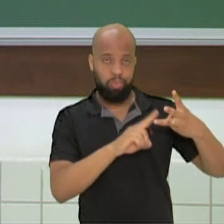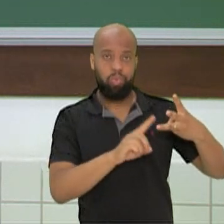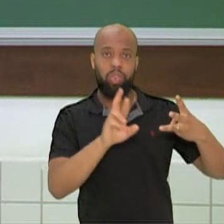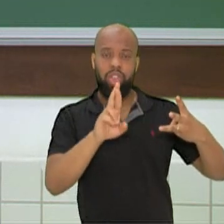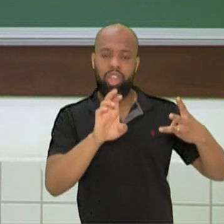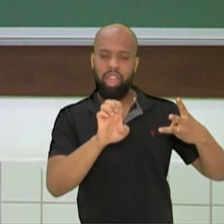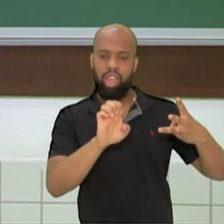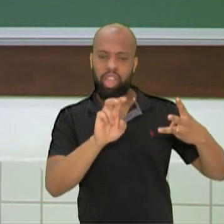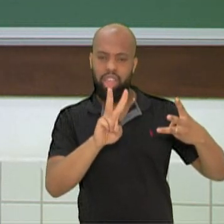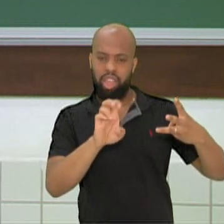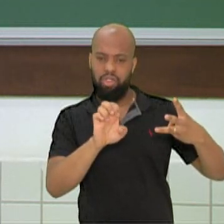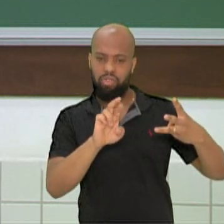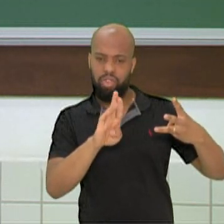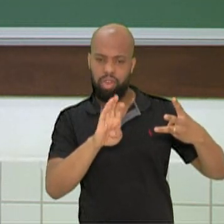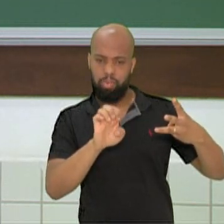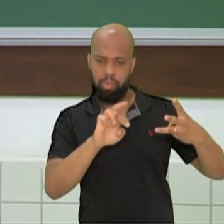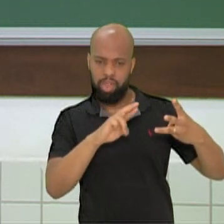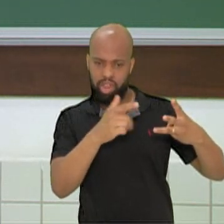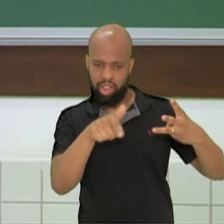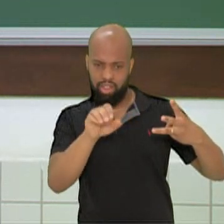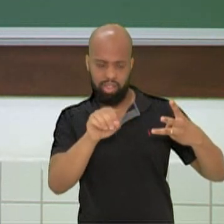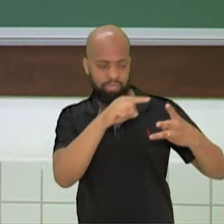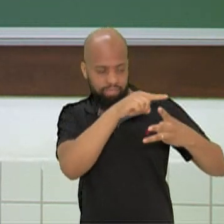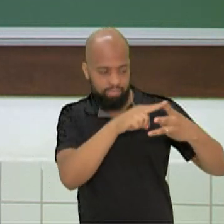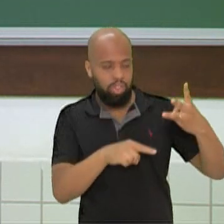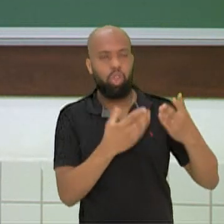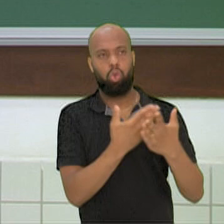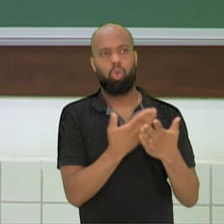ideia do eco e abordamos também a ideia da